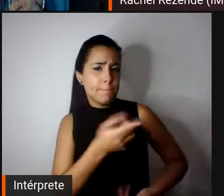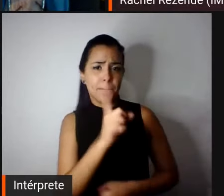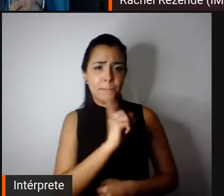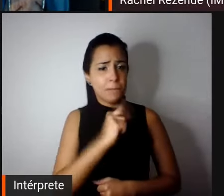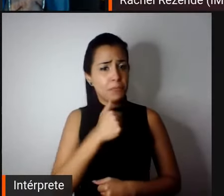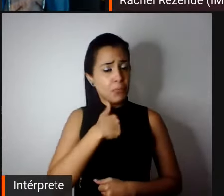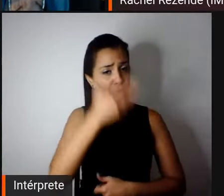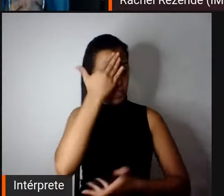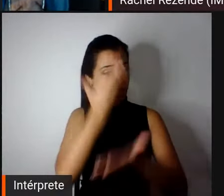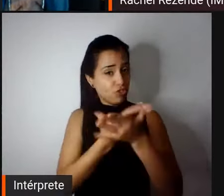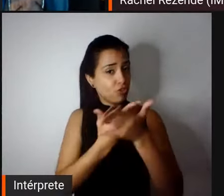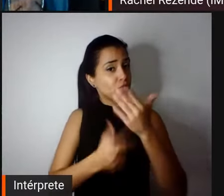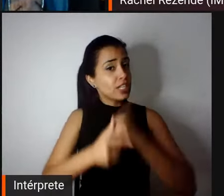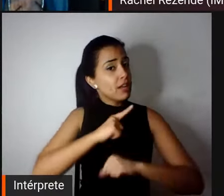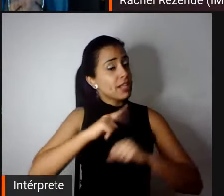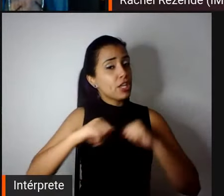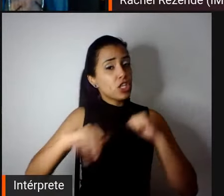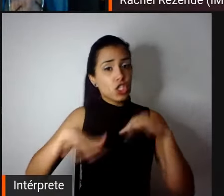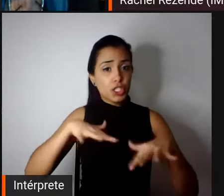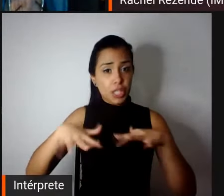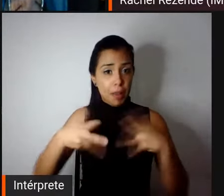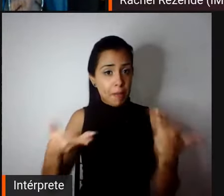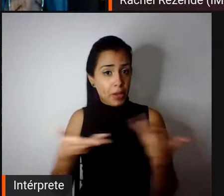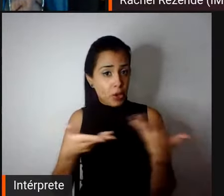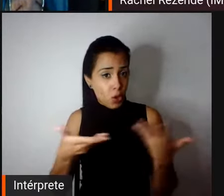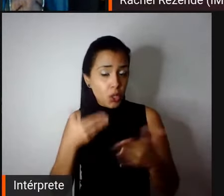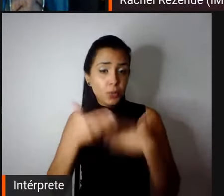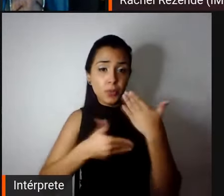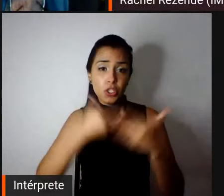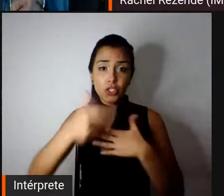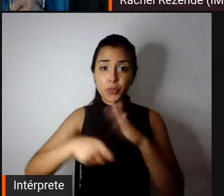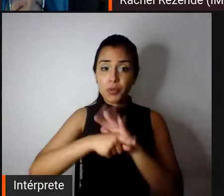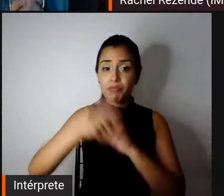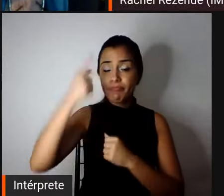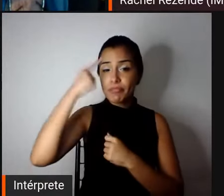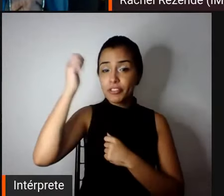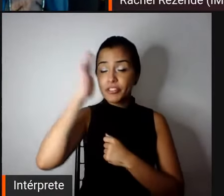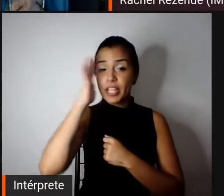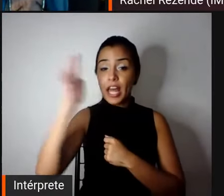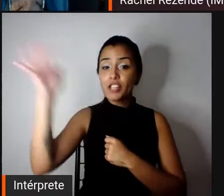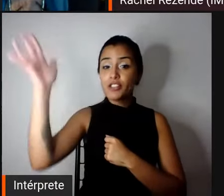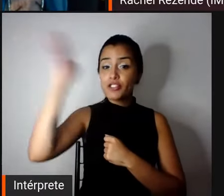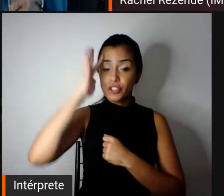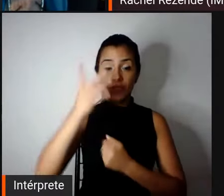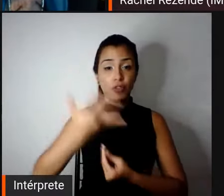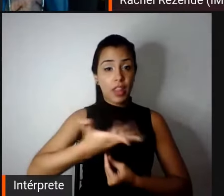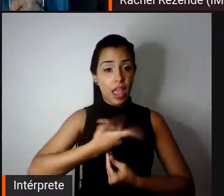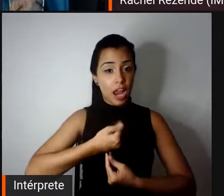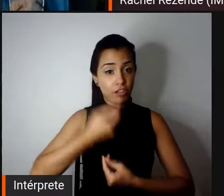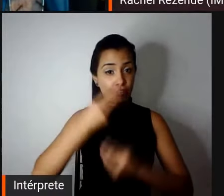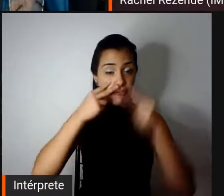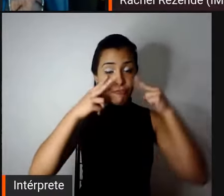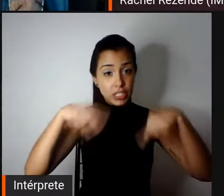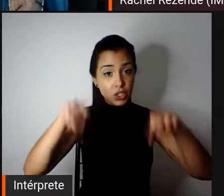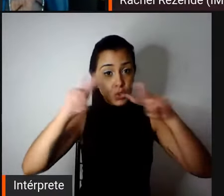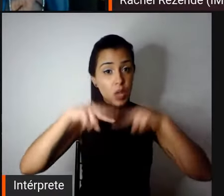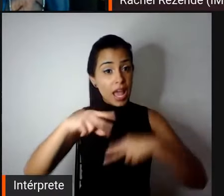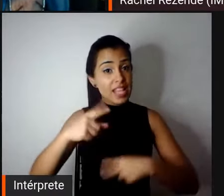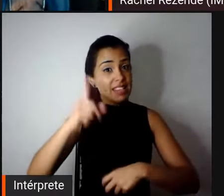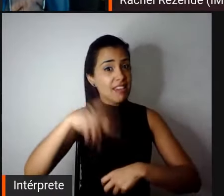imaginar, né, quer dizer, os processos criativos nas artes visuais totalmente